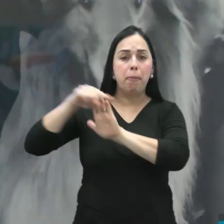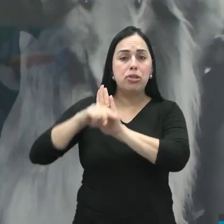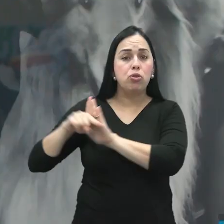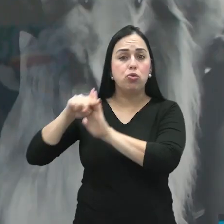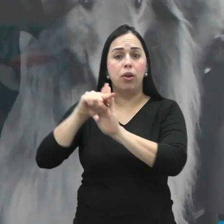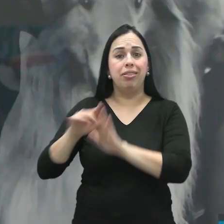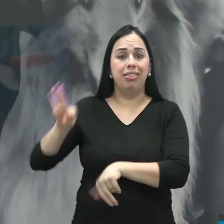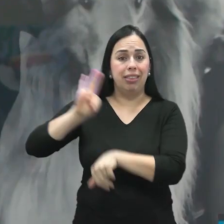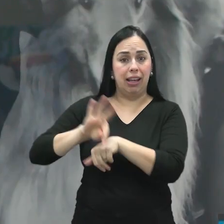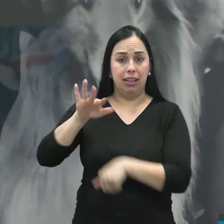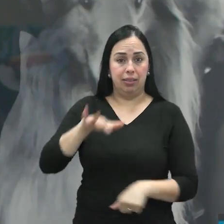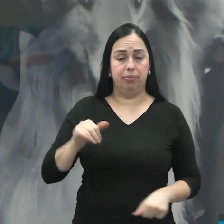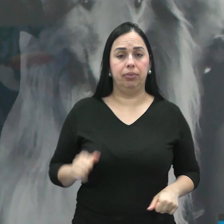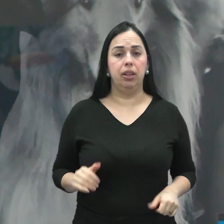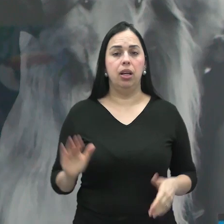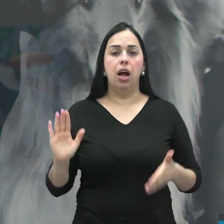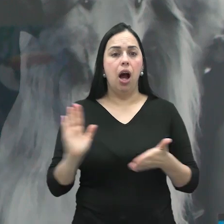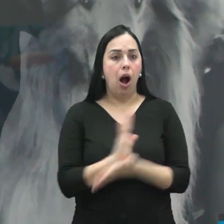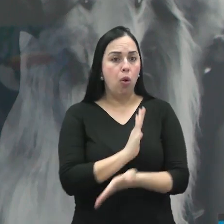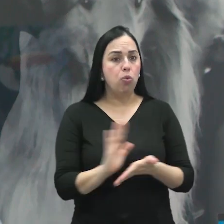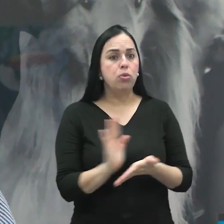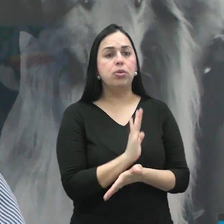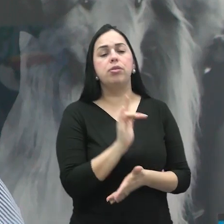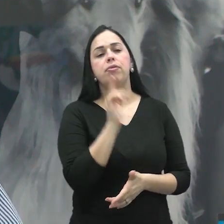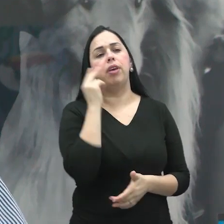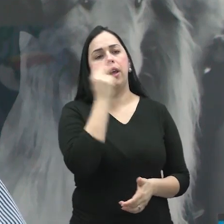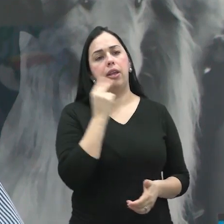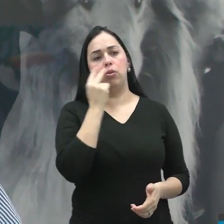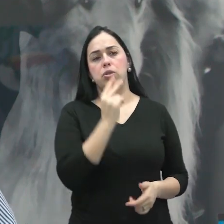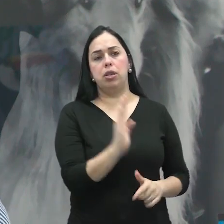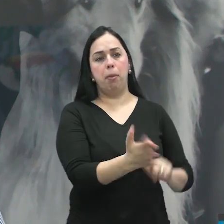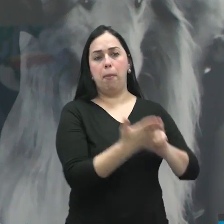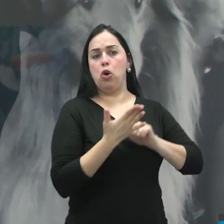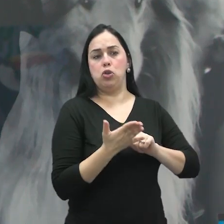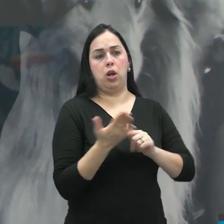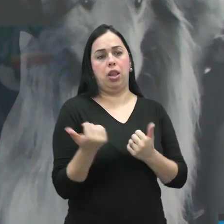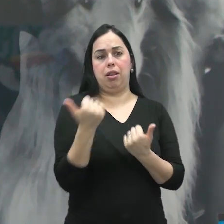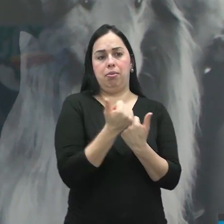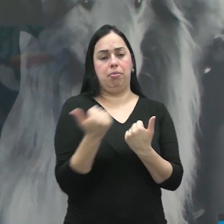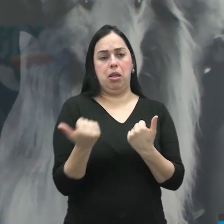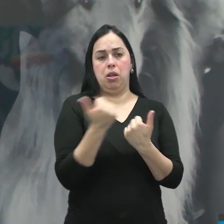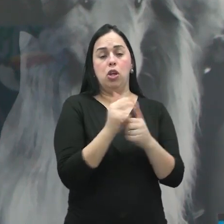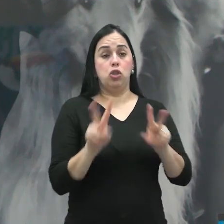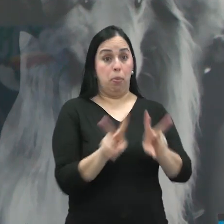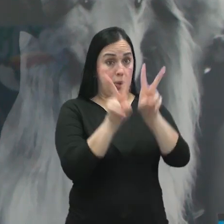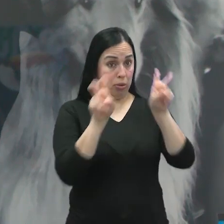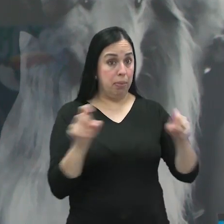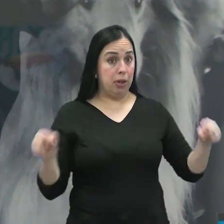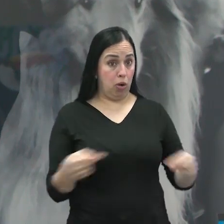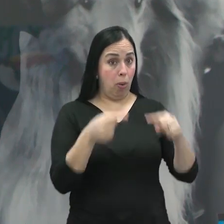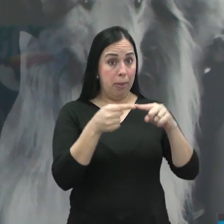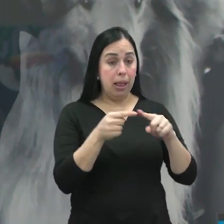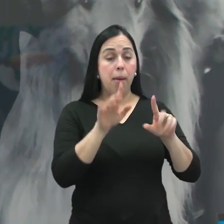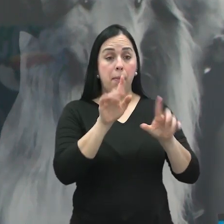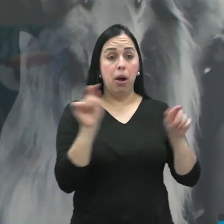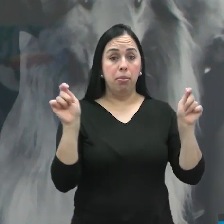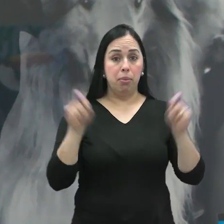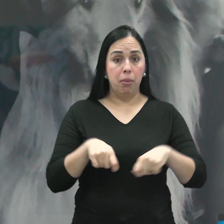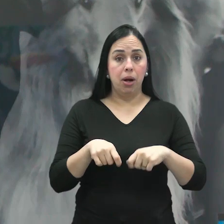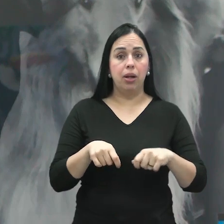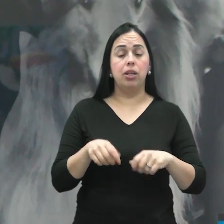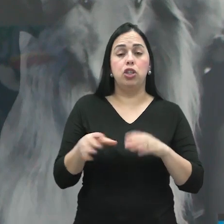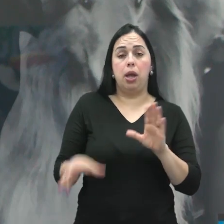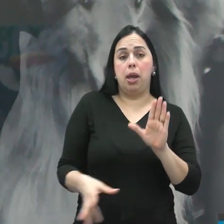técnica. Nas comissões também, alguns vereadores que não se atentaram à possibilidade de apresentar o substitutivo naquele assunto, pode também ter a